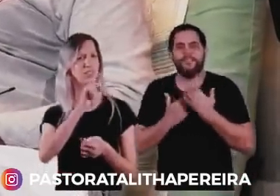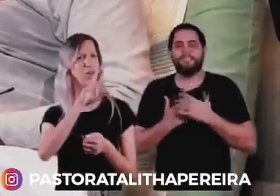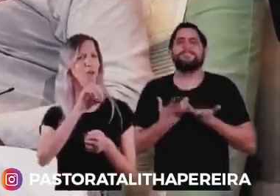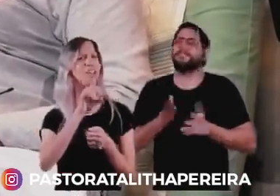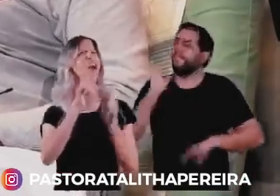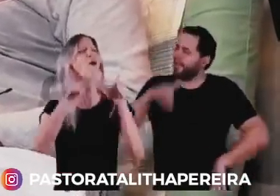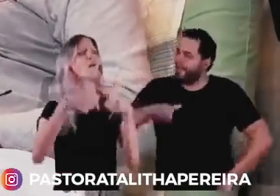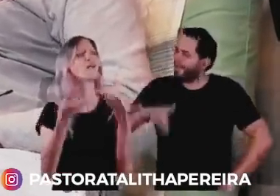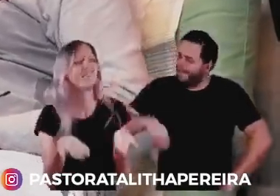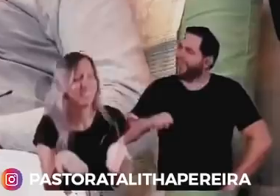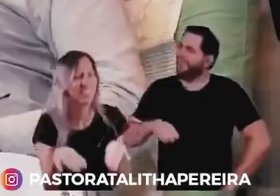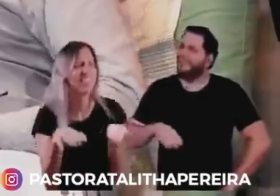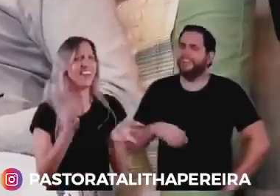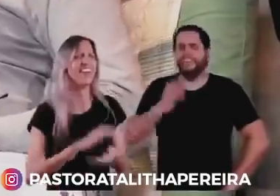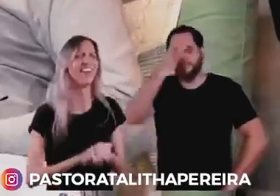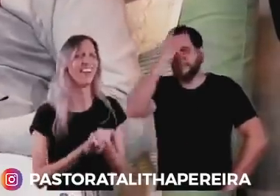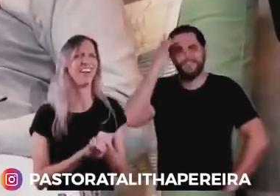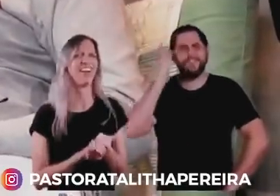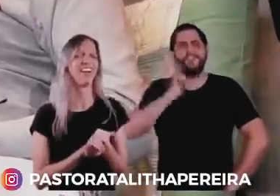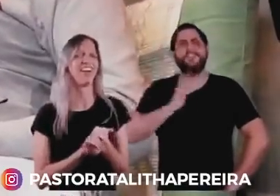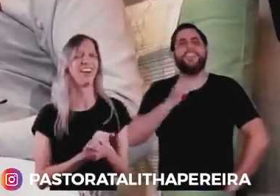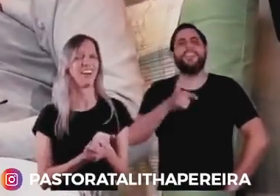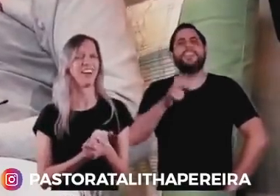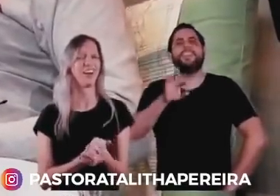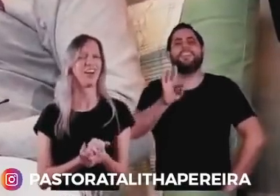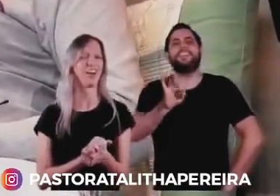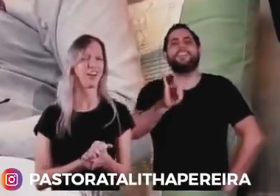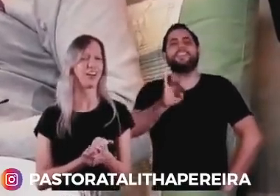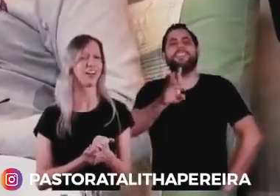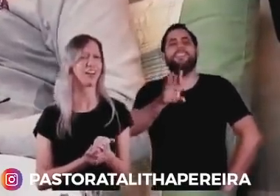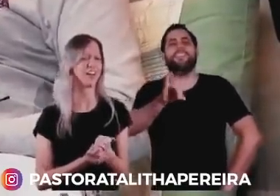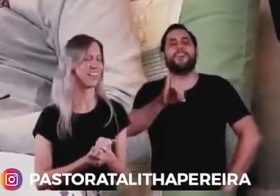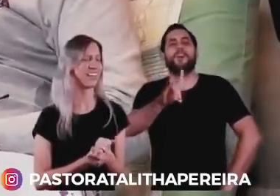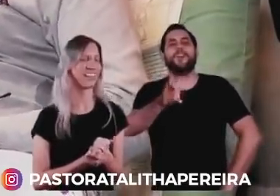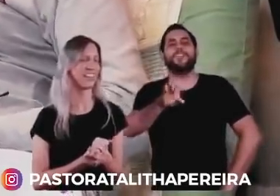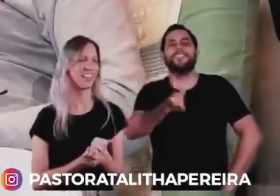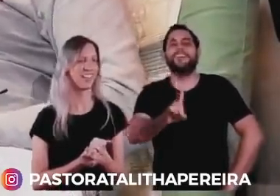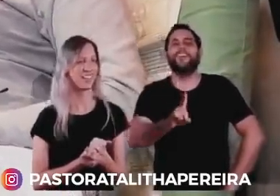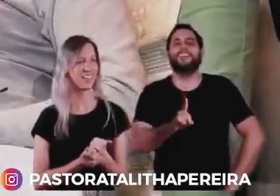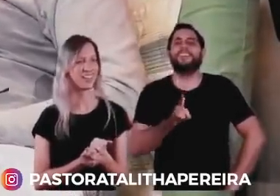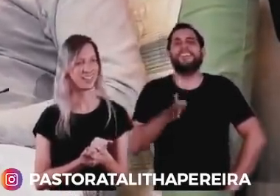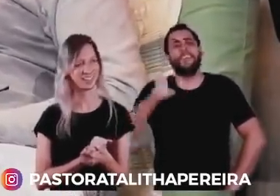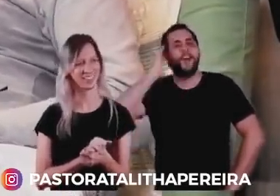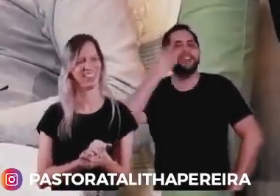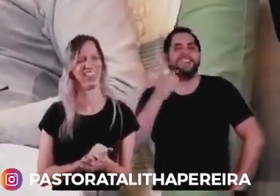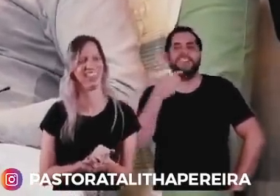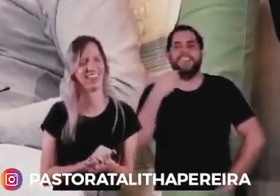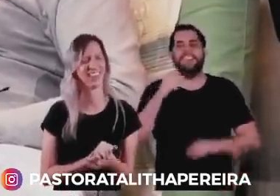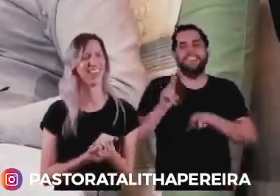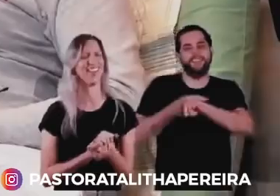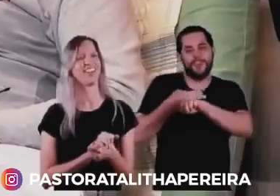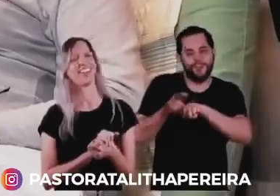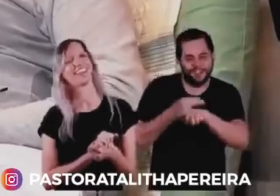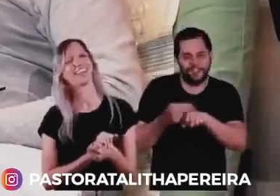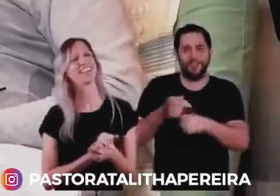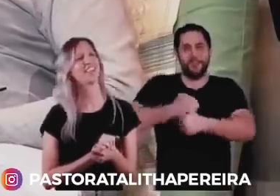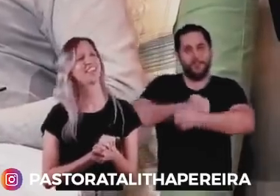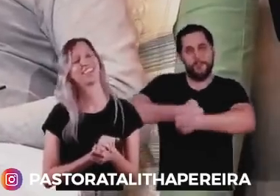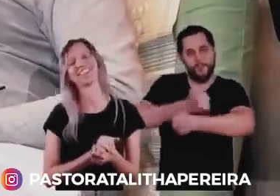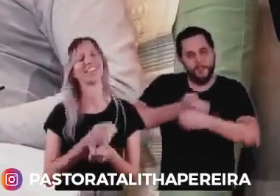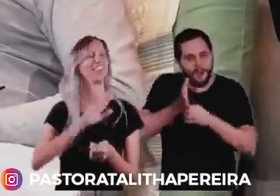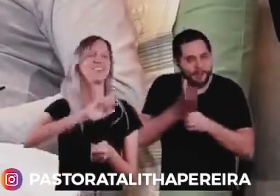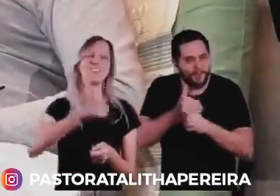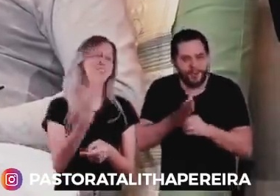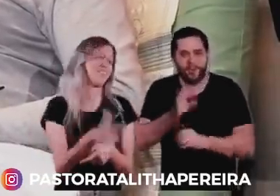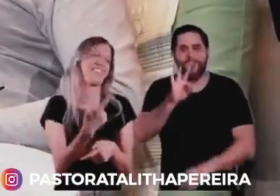menino? Mas não, tem gente que não está passando por tiroide, não. Eu acho que é chocolatoide, bolotoide. Não existe